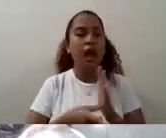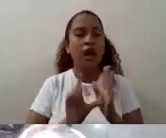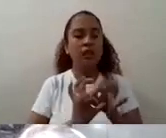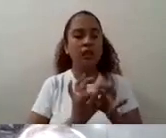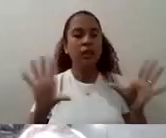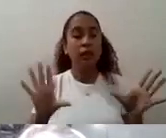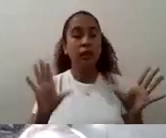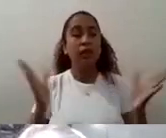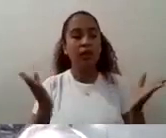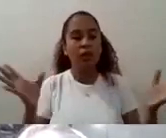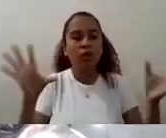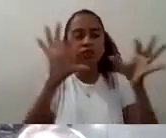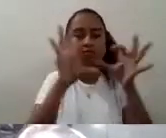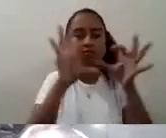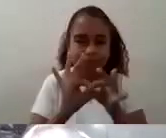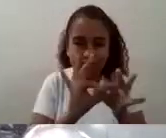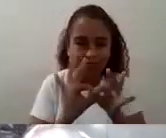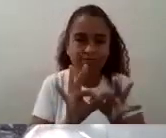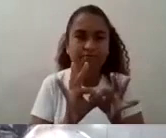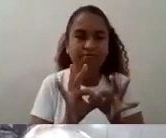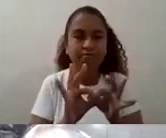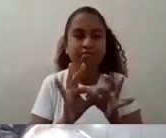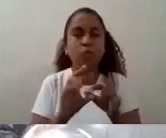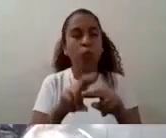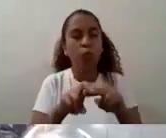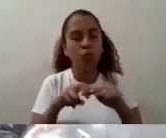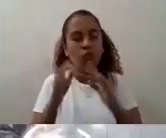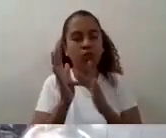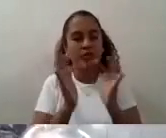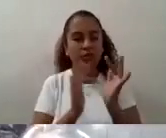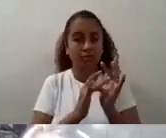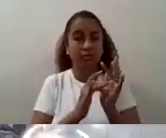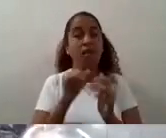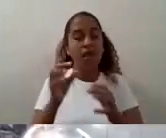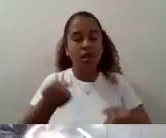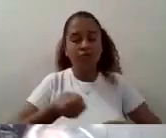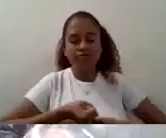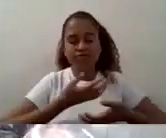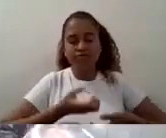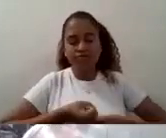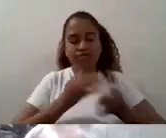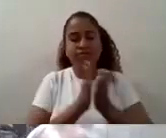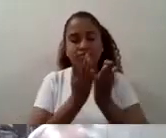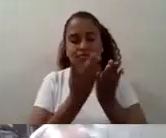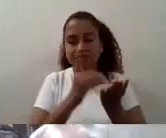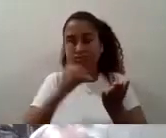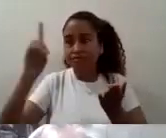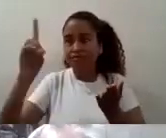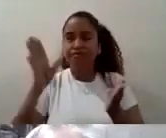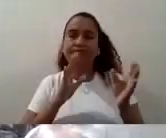2, 14a, que serve como a nossa inspiração bíblica para essa campanha.